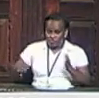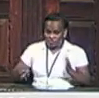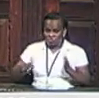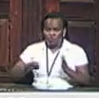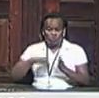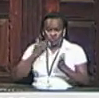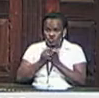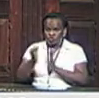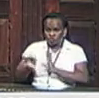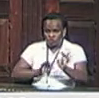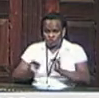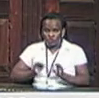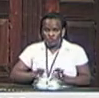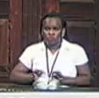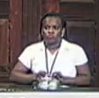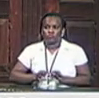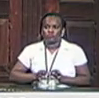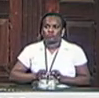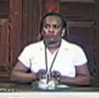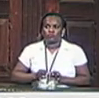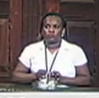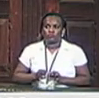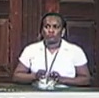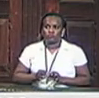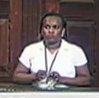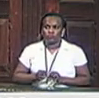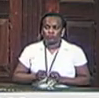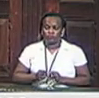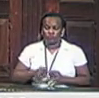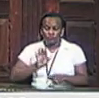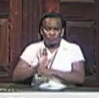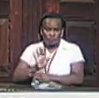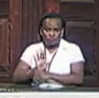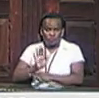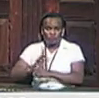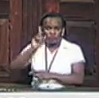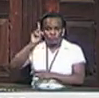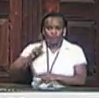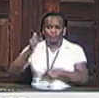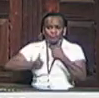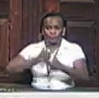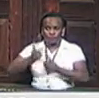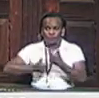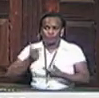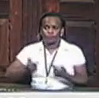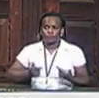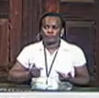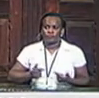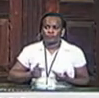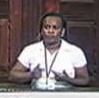todos os projetos que protegem o direito do trabalhador